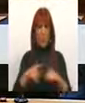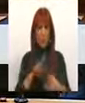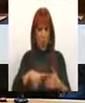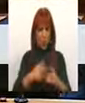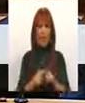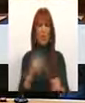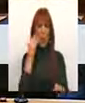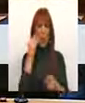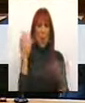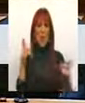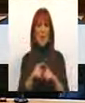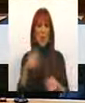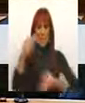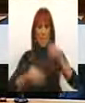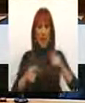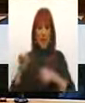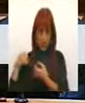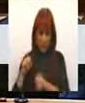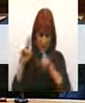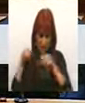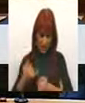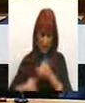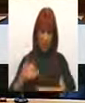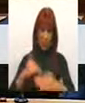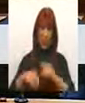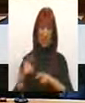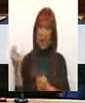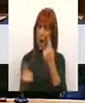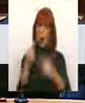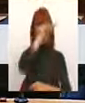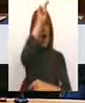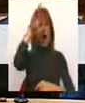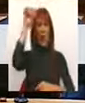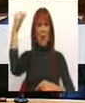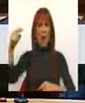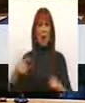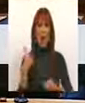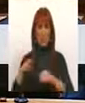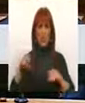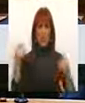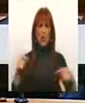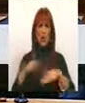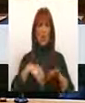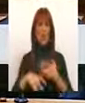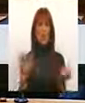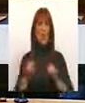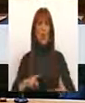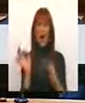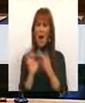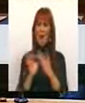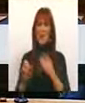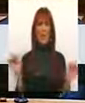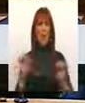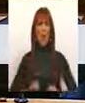plano de utilização de máquinas de rastros que são usadas a miúdo em alguns concelhos, em algumas regiões, mas não há uma